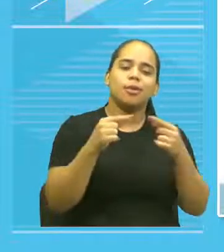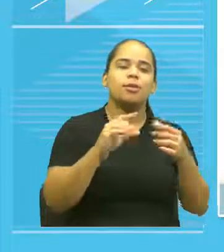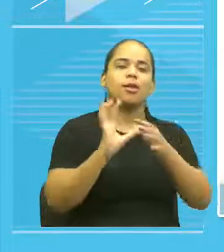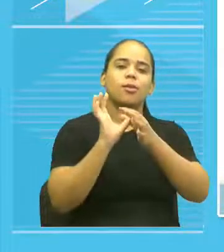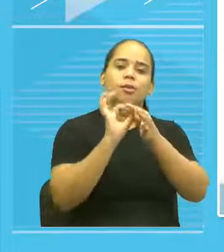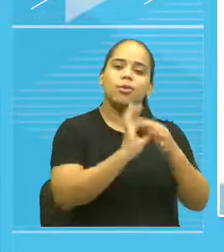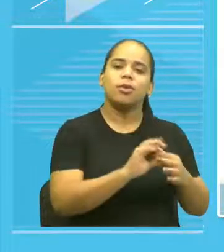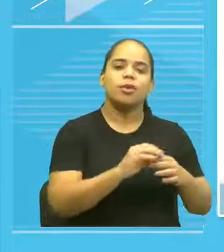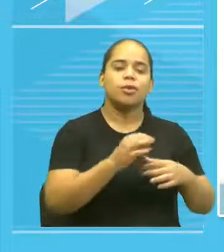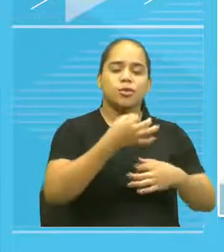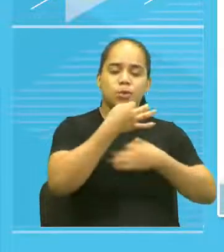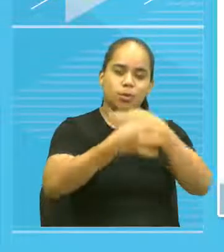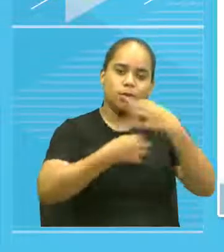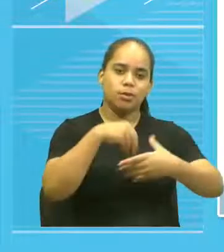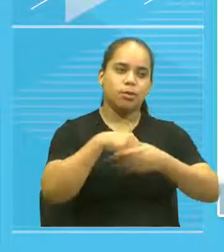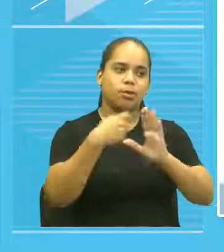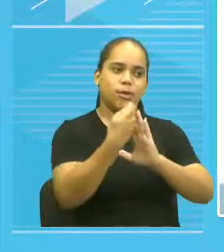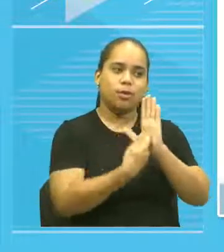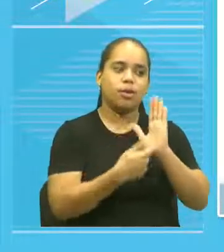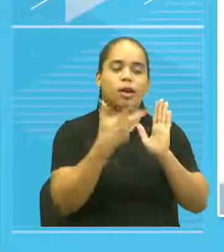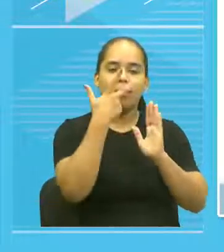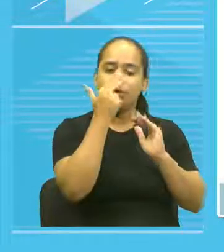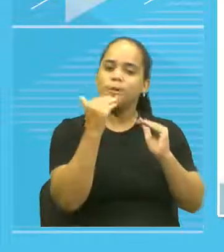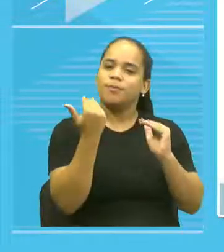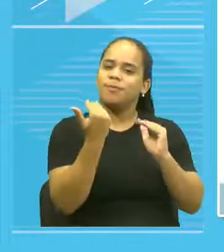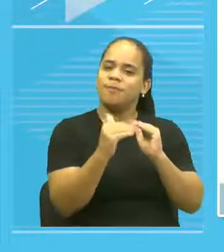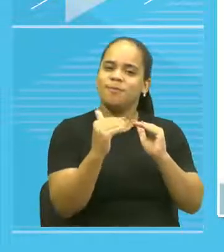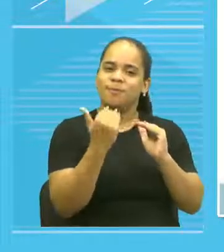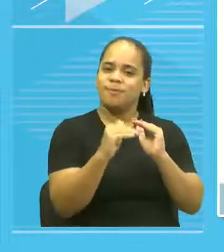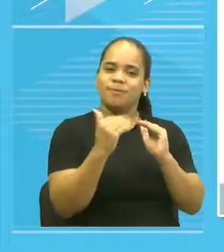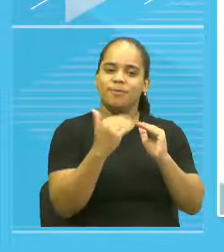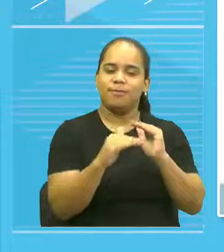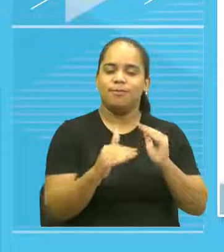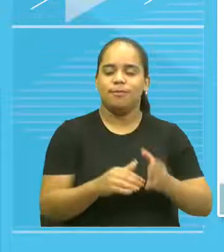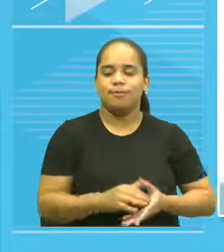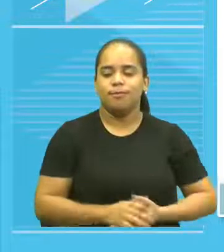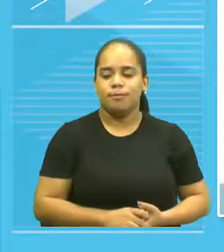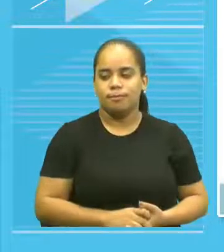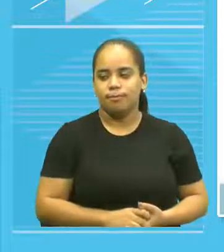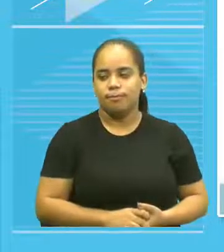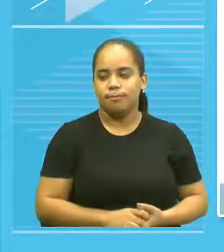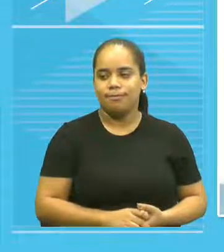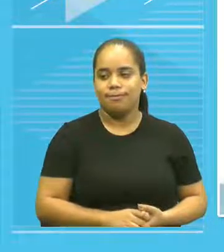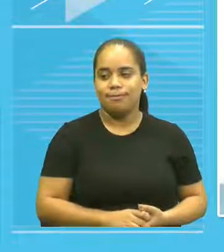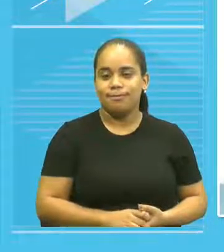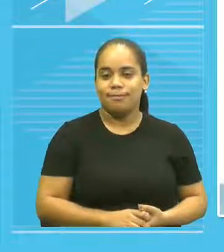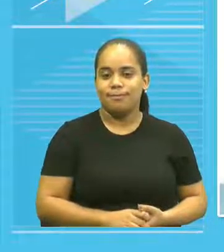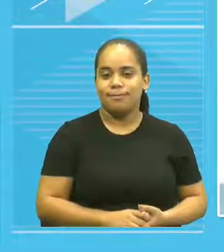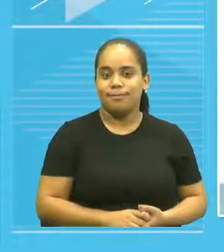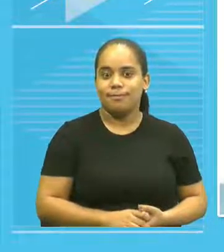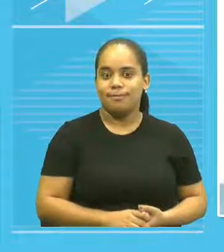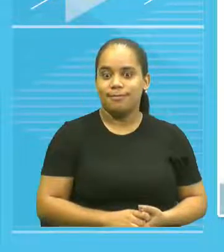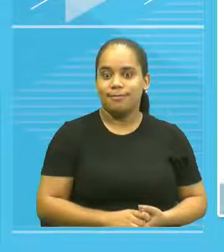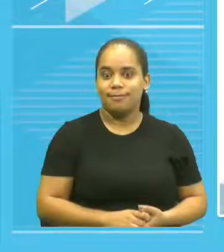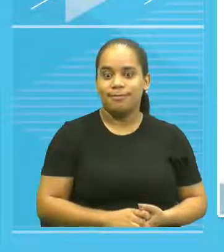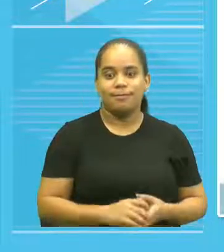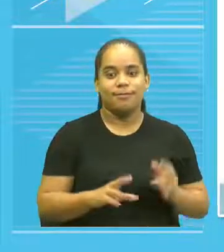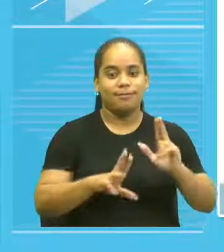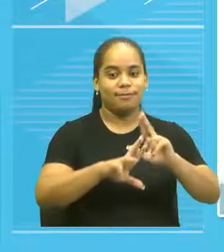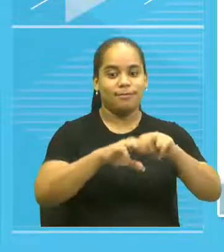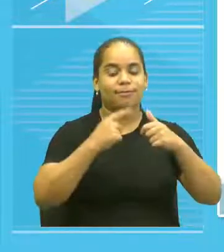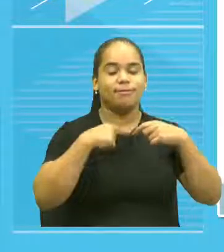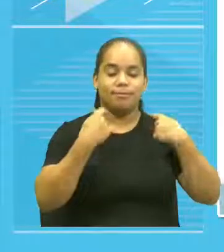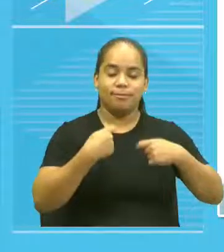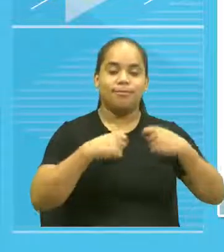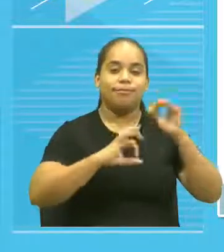aí a banca vai entender esse como o que é incoerente Ei Lúcia é por isso que ela tem que